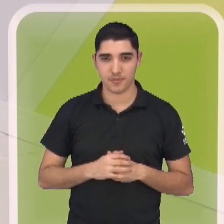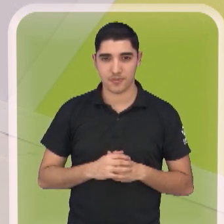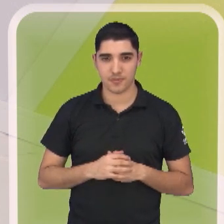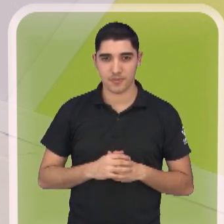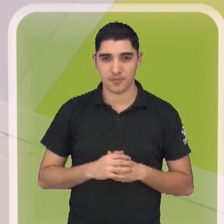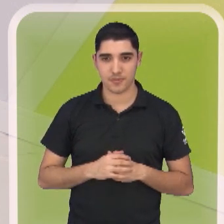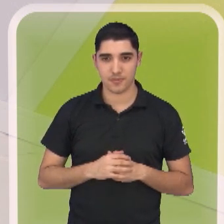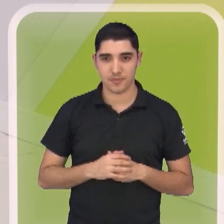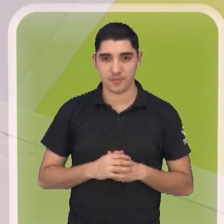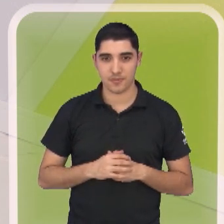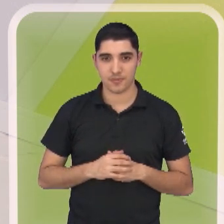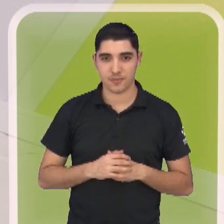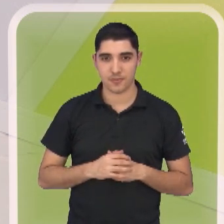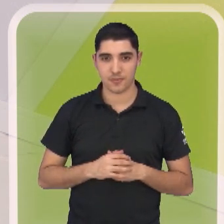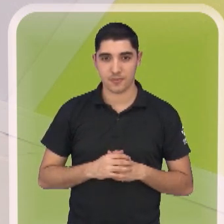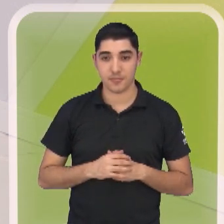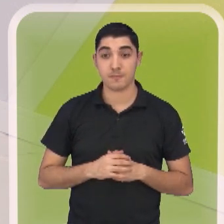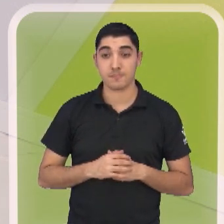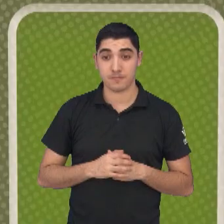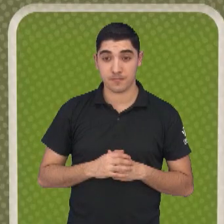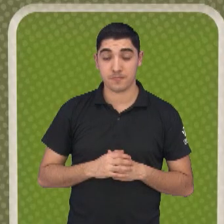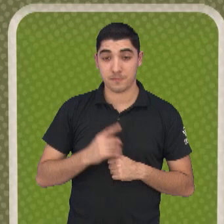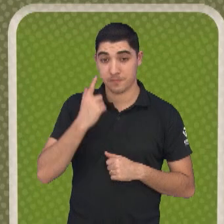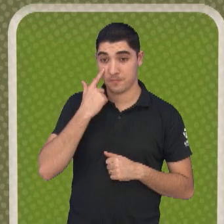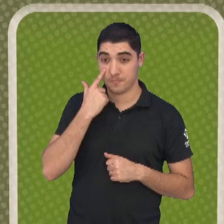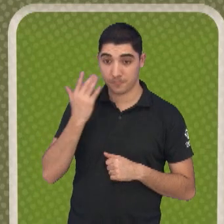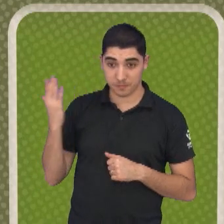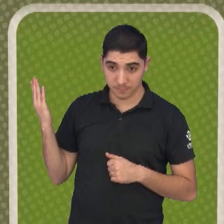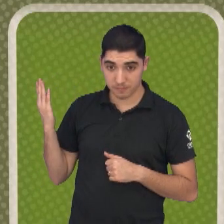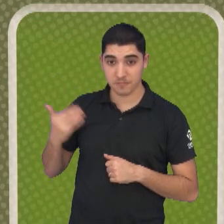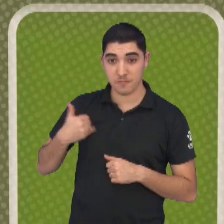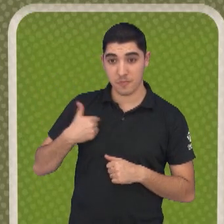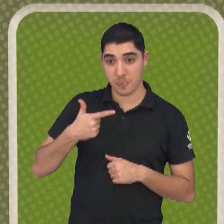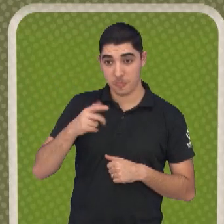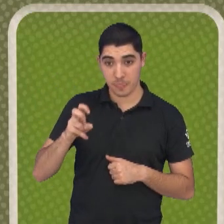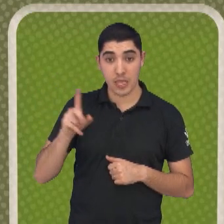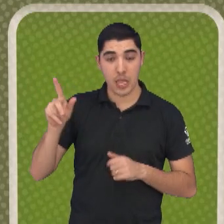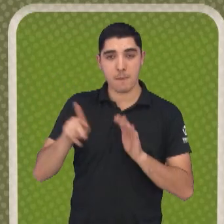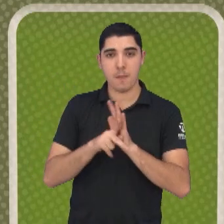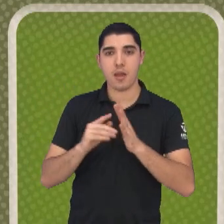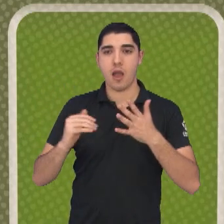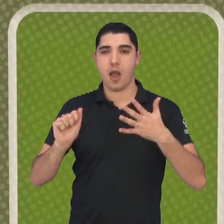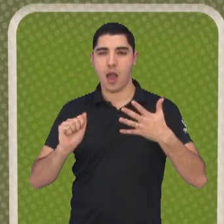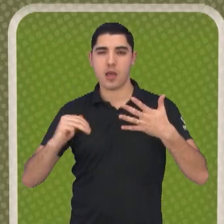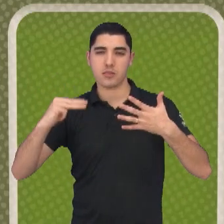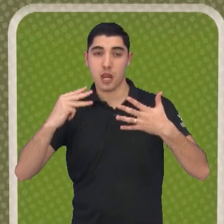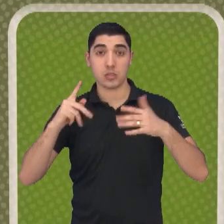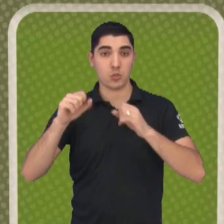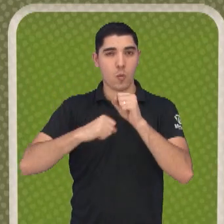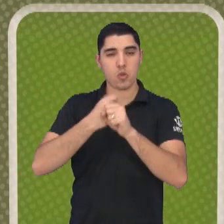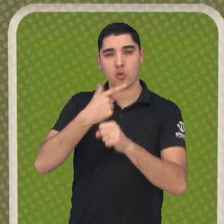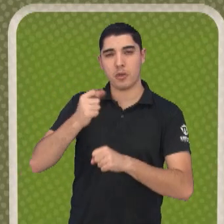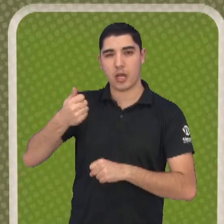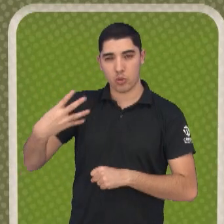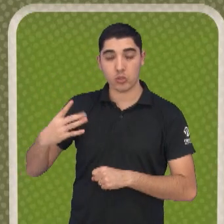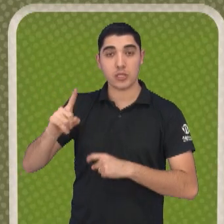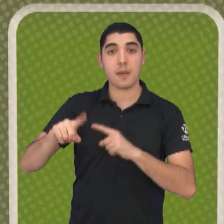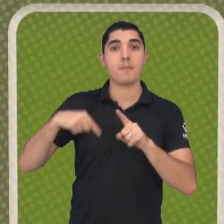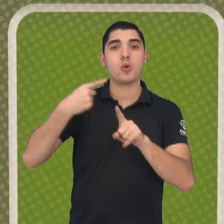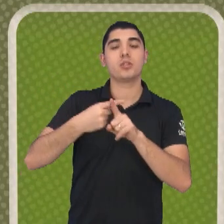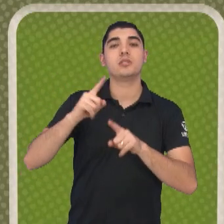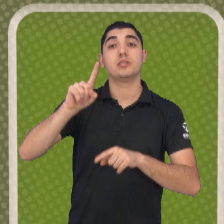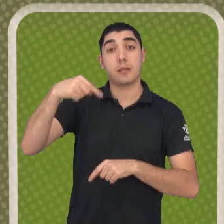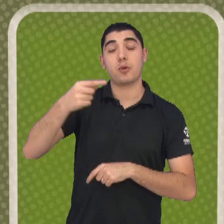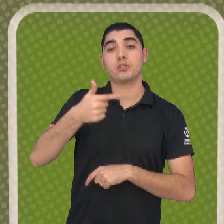Ariel Luciano é goleiro tem 25 anos ele subiu para a série A3 em 2014 e para a série A2 em